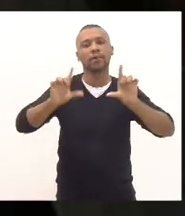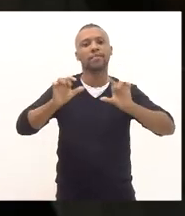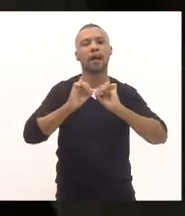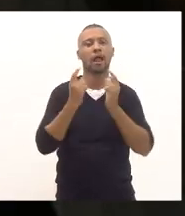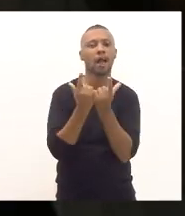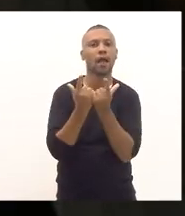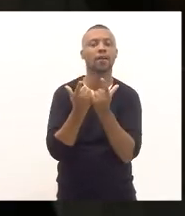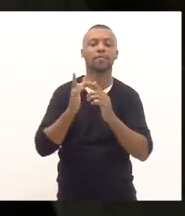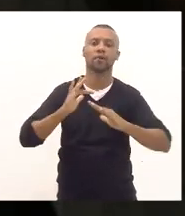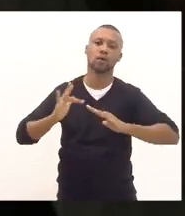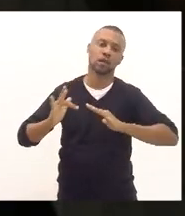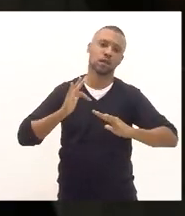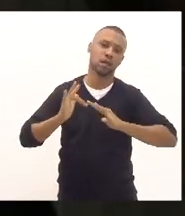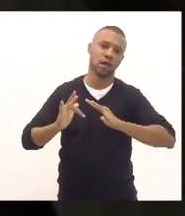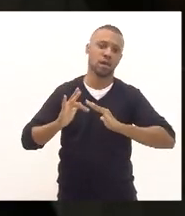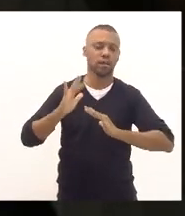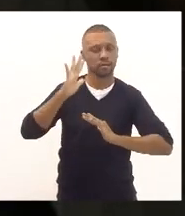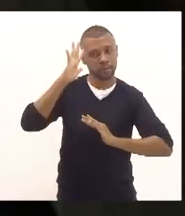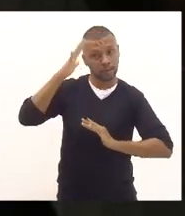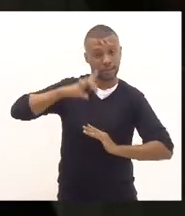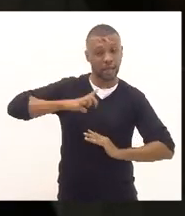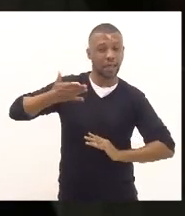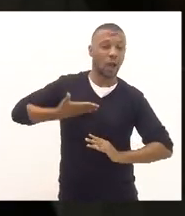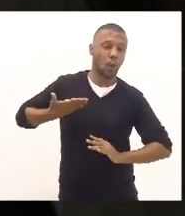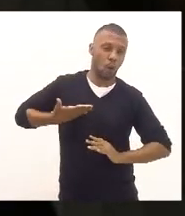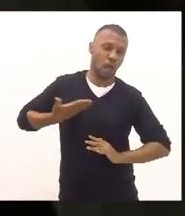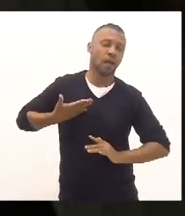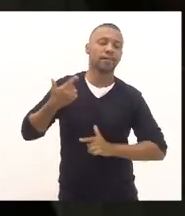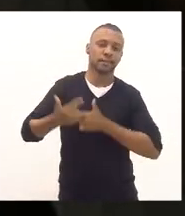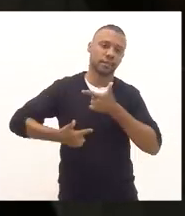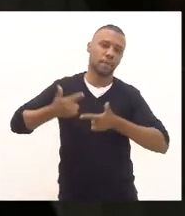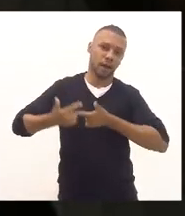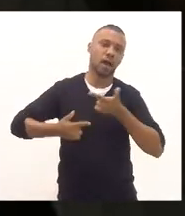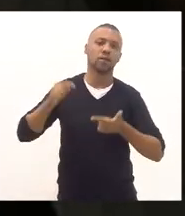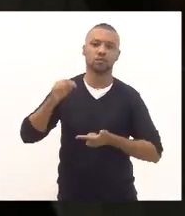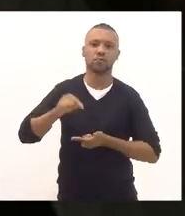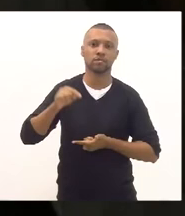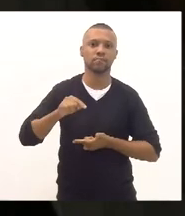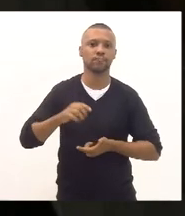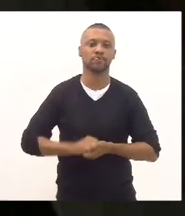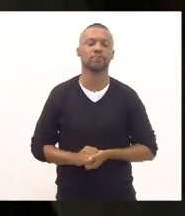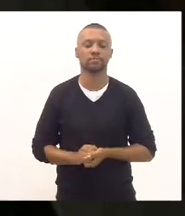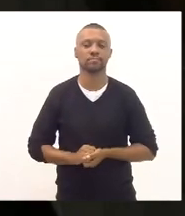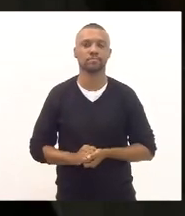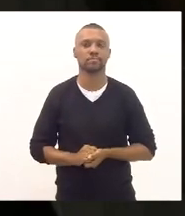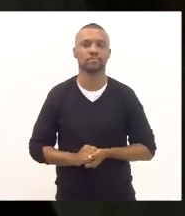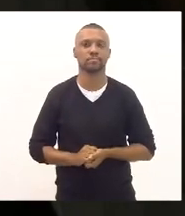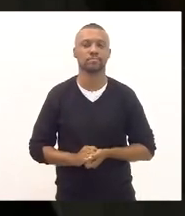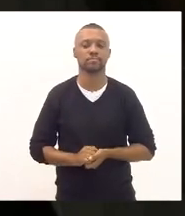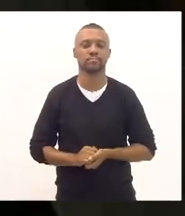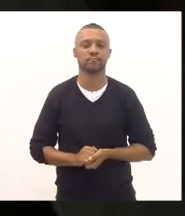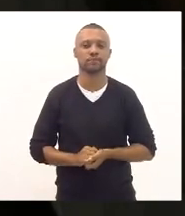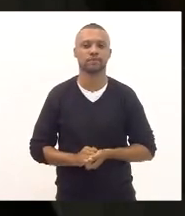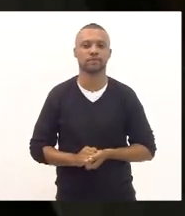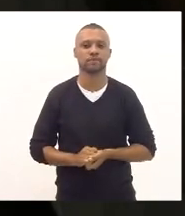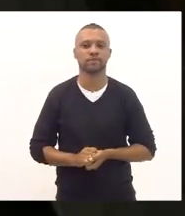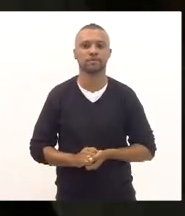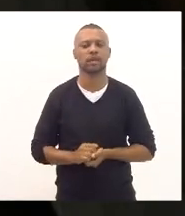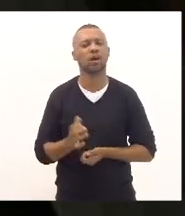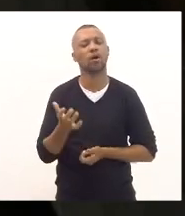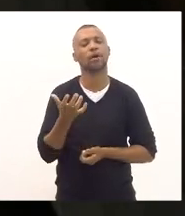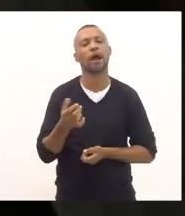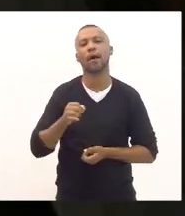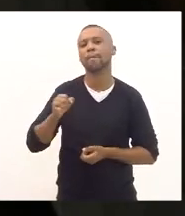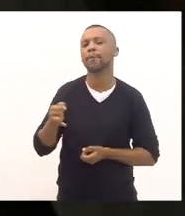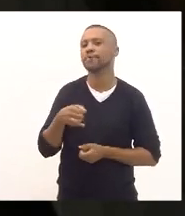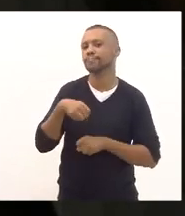sociais imprensa colegas de trabalho desta casa eu quero fazer